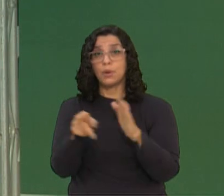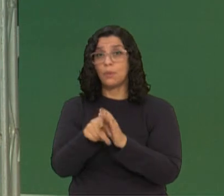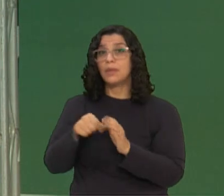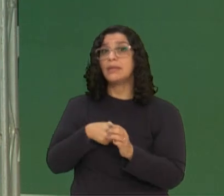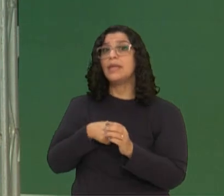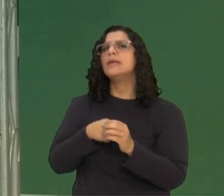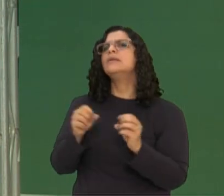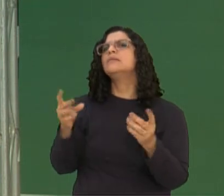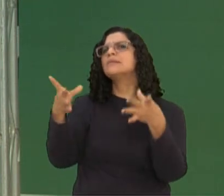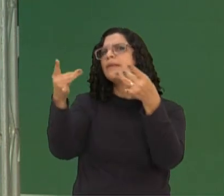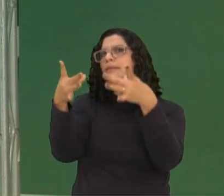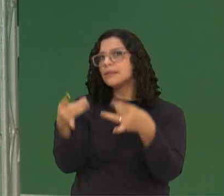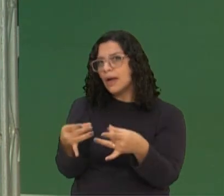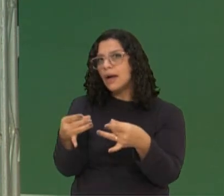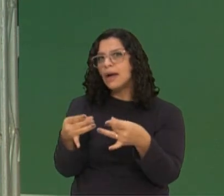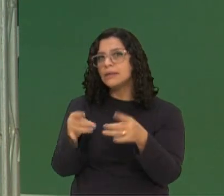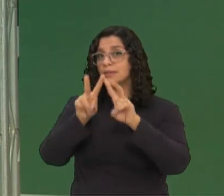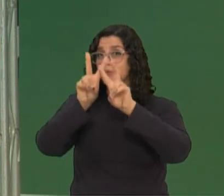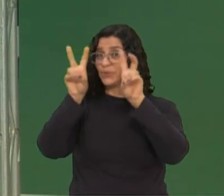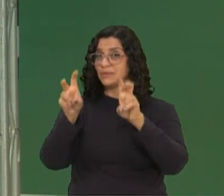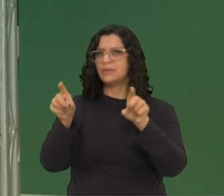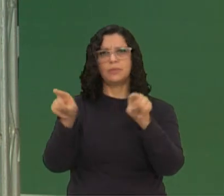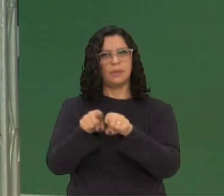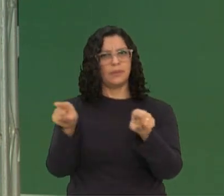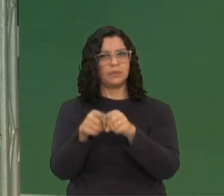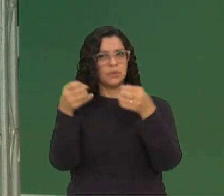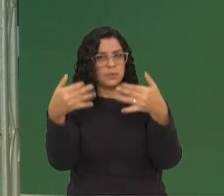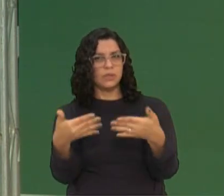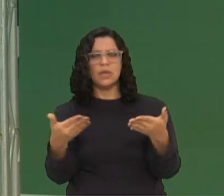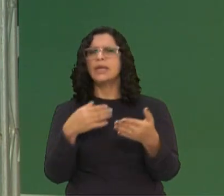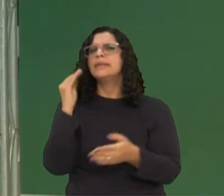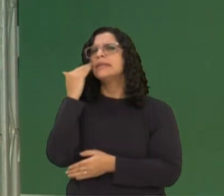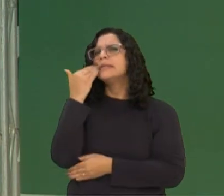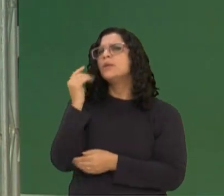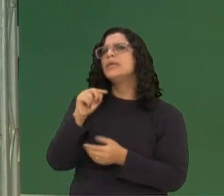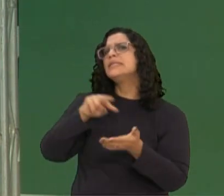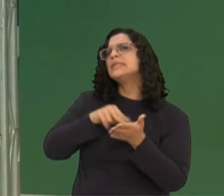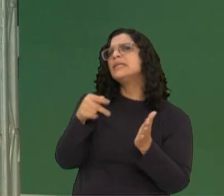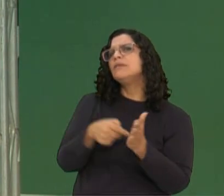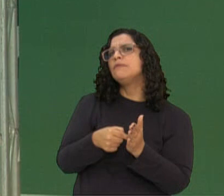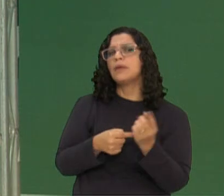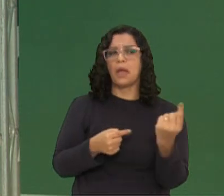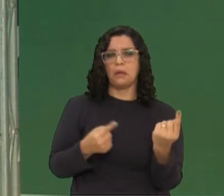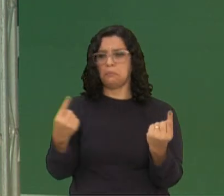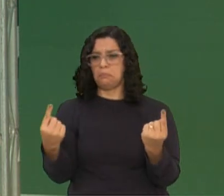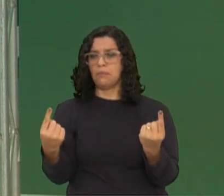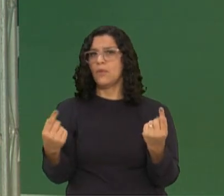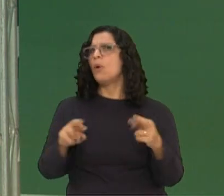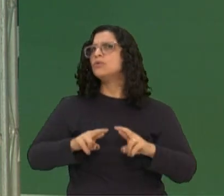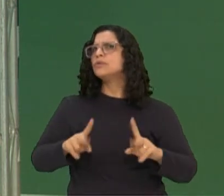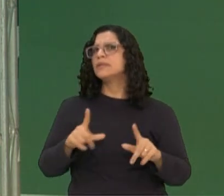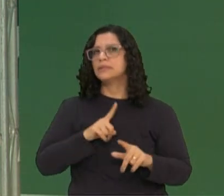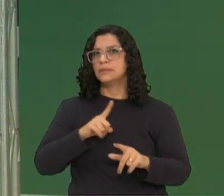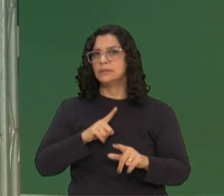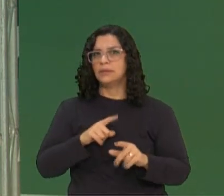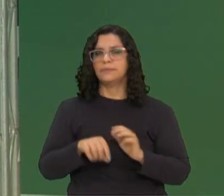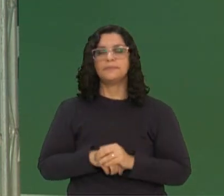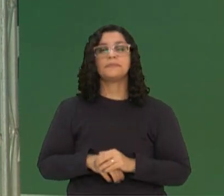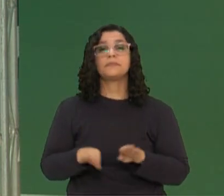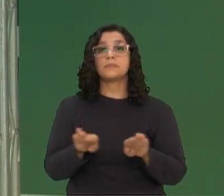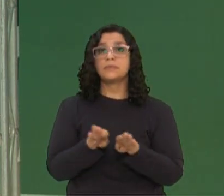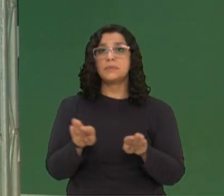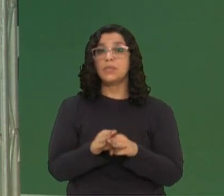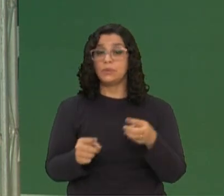despotismo esclarecido. É justamente a mesma coisa que eu falei, é a gente conseguir interpretar o que é um e o que é outro, diferenciar eles bem. E